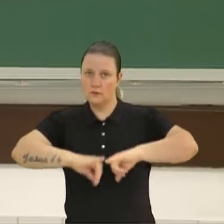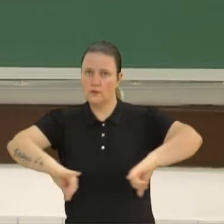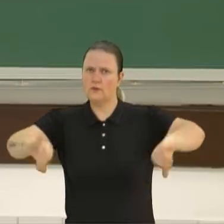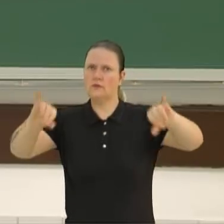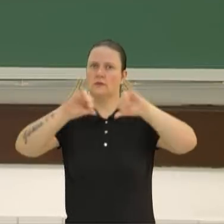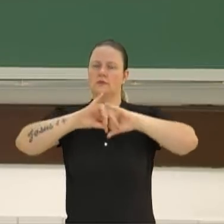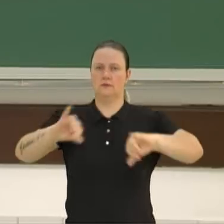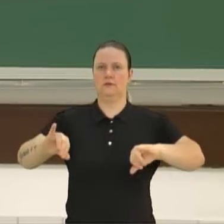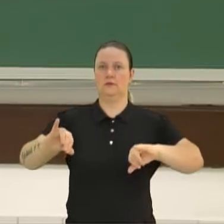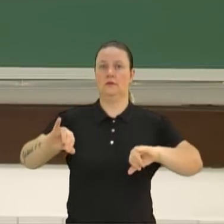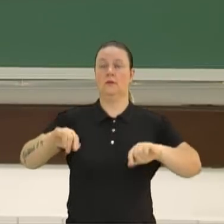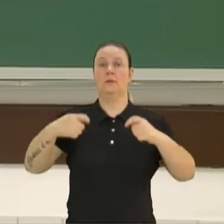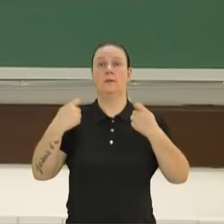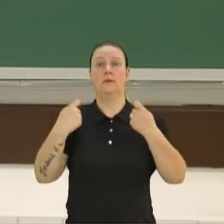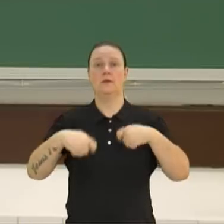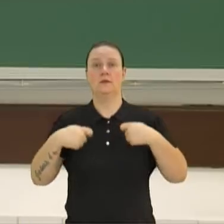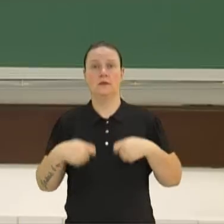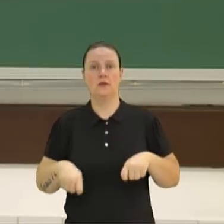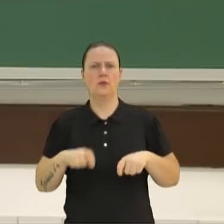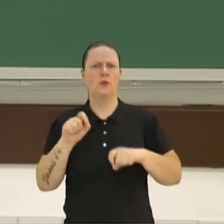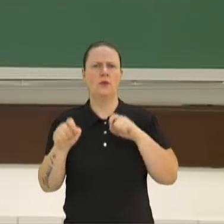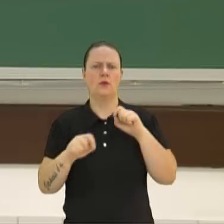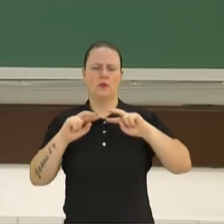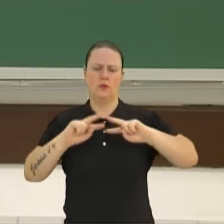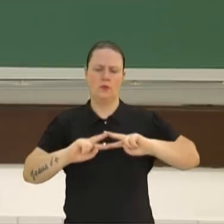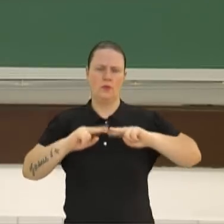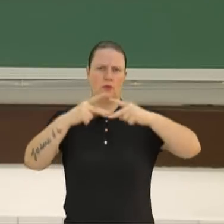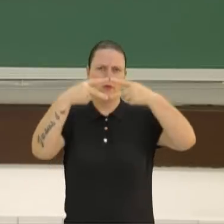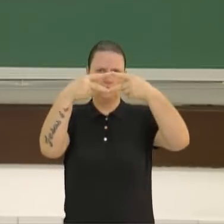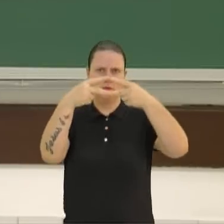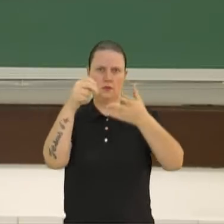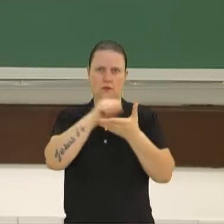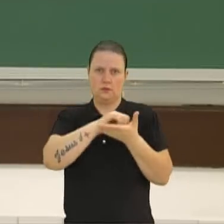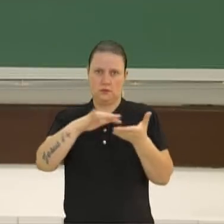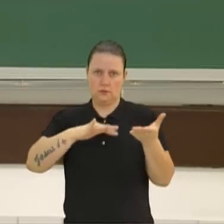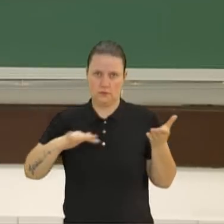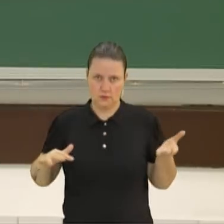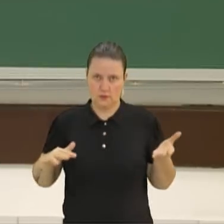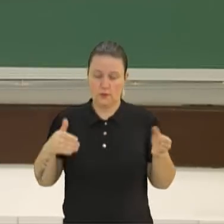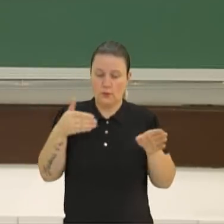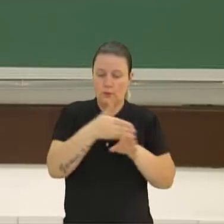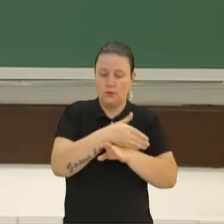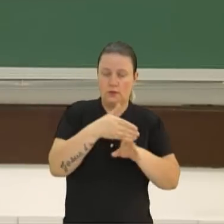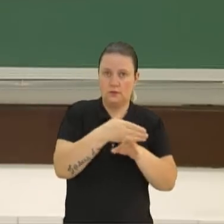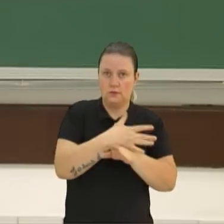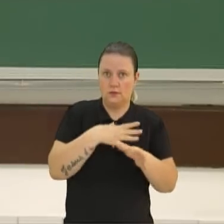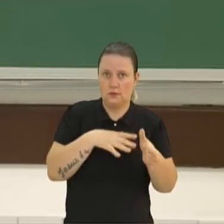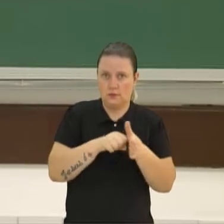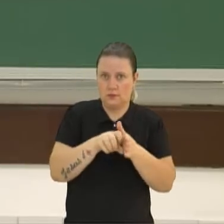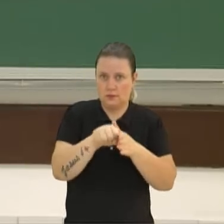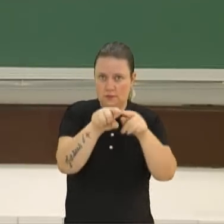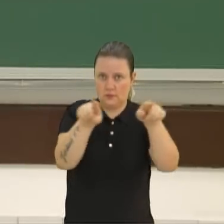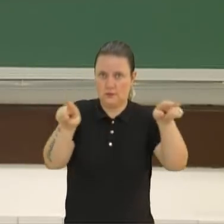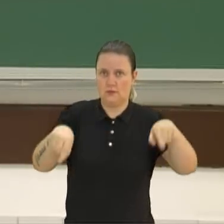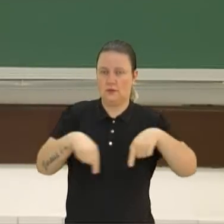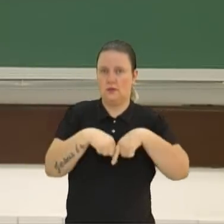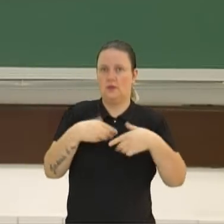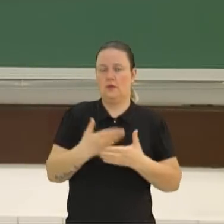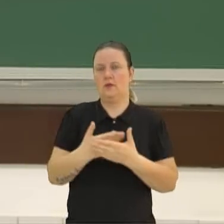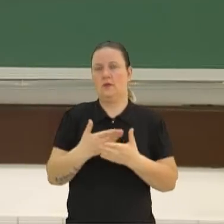de vocês. Vão lá no ícone obrigatório de atividades, realizem as atividades e garantam a assiduidade.